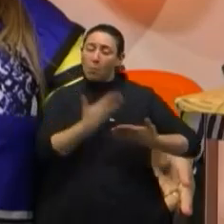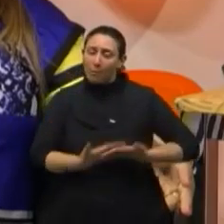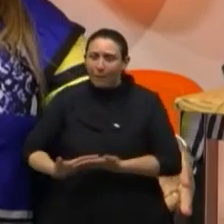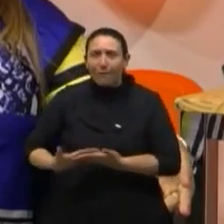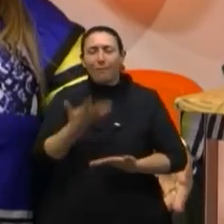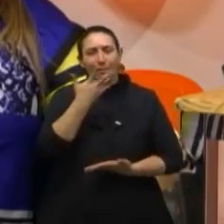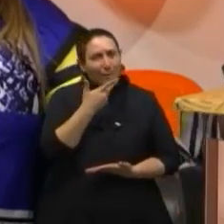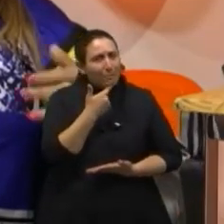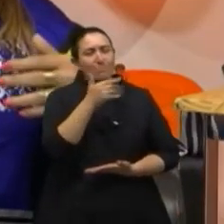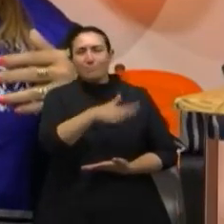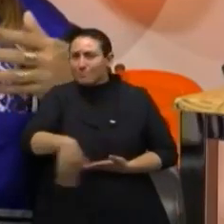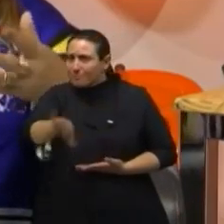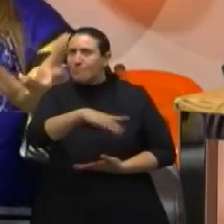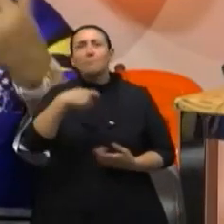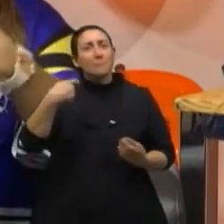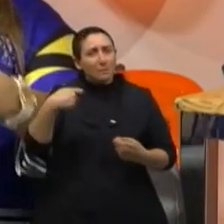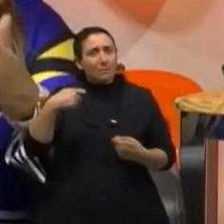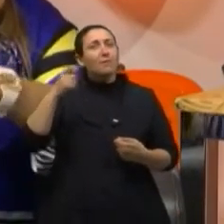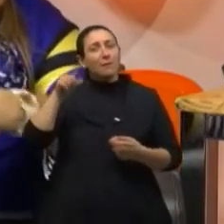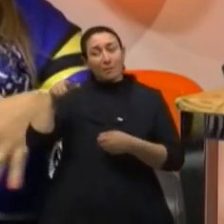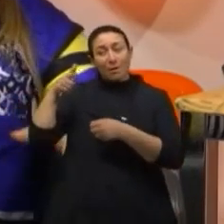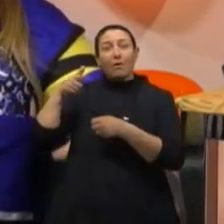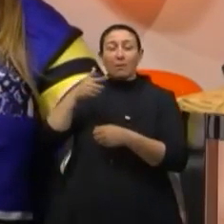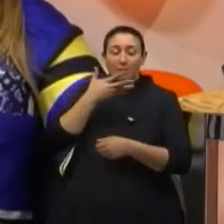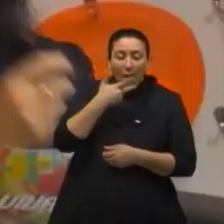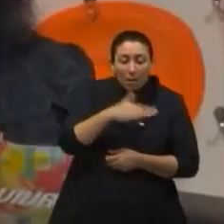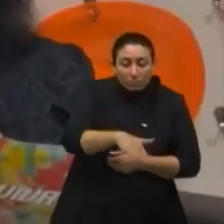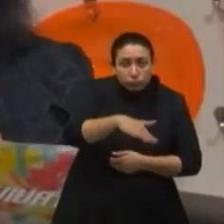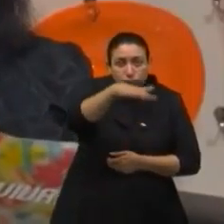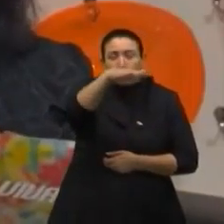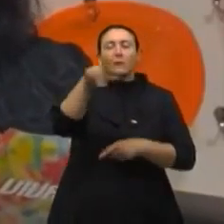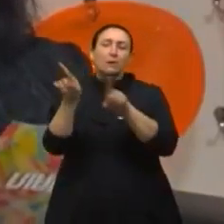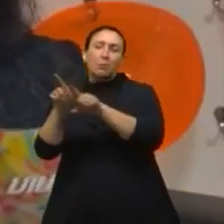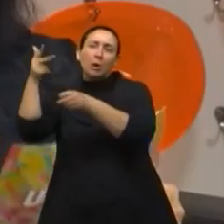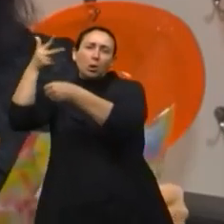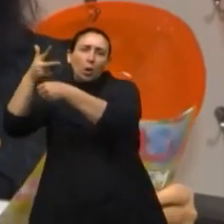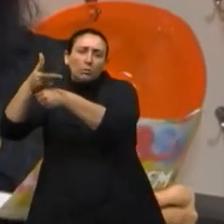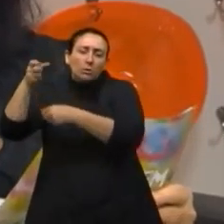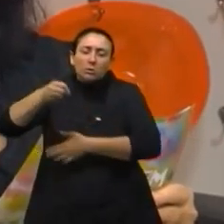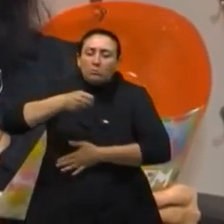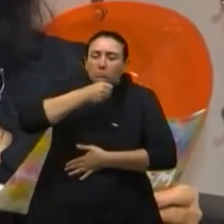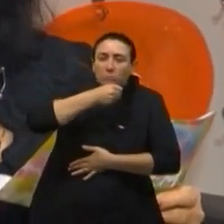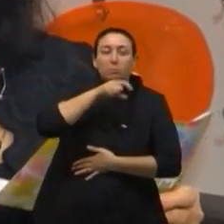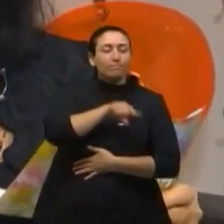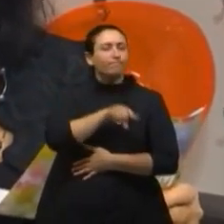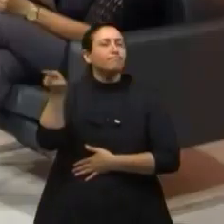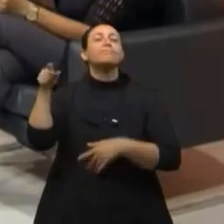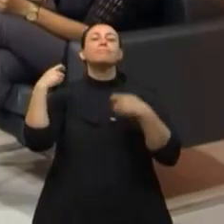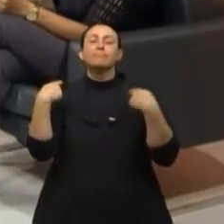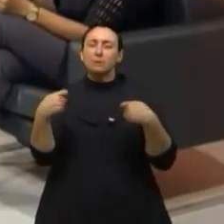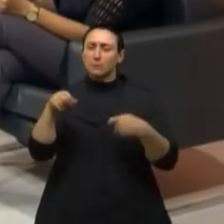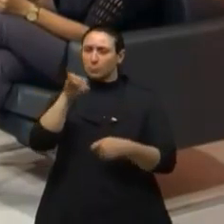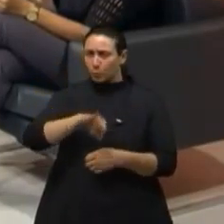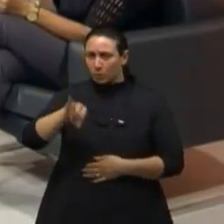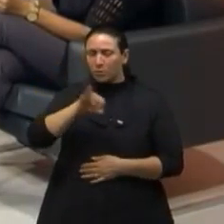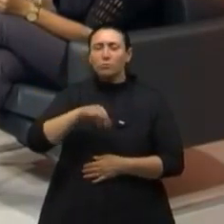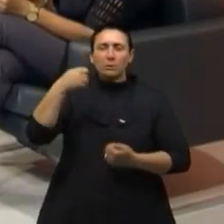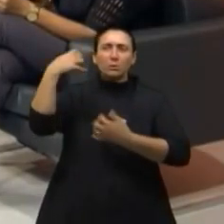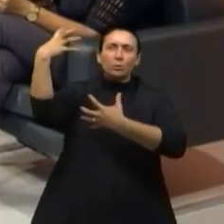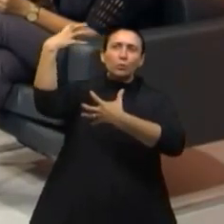Uhum que estão em fase em desaceleração Não exatamente de organismo G é é o organismo gastro né já tão